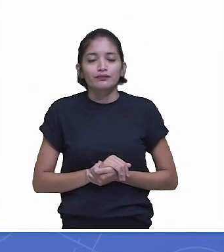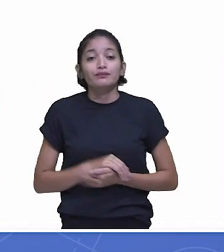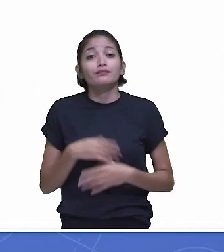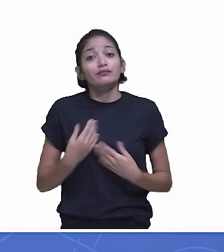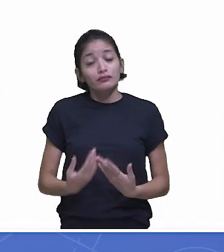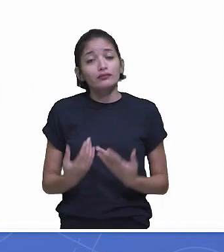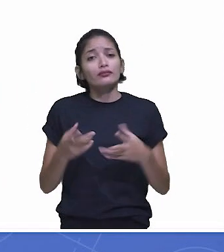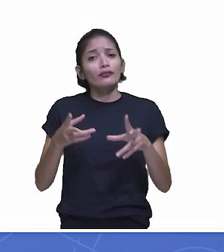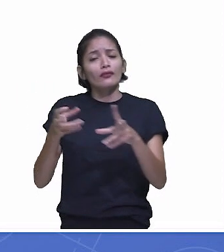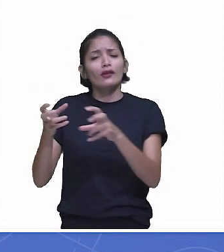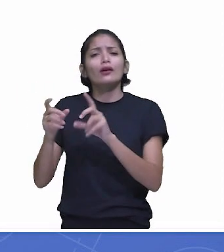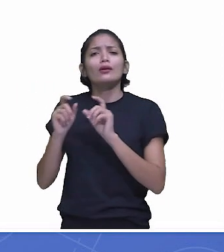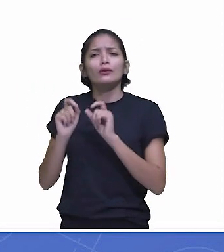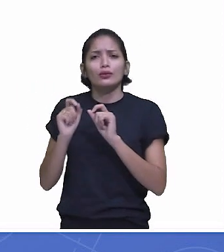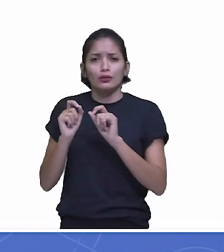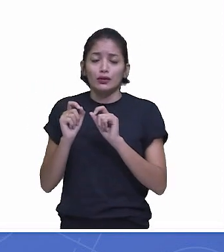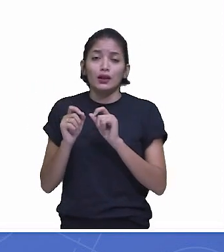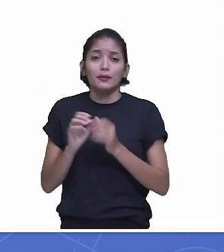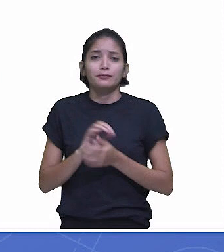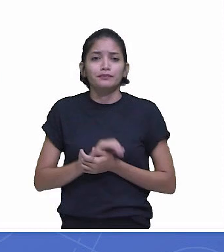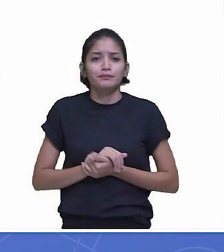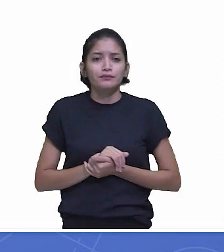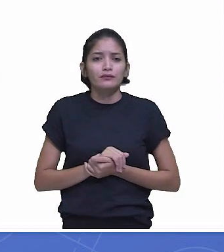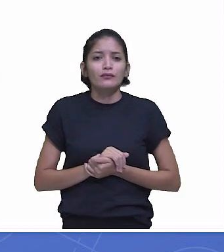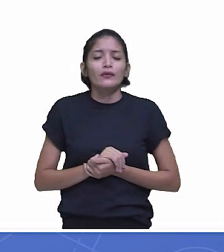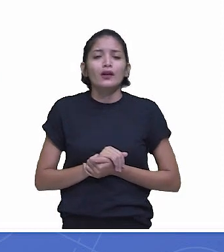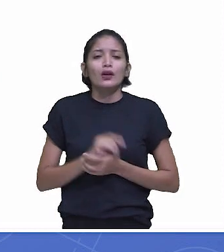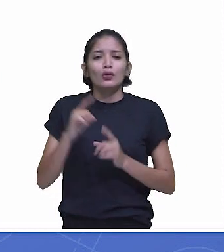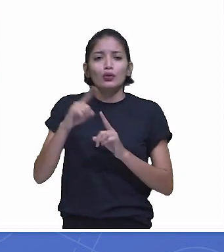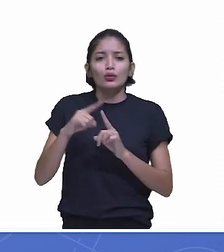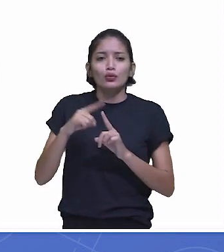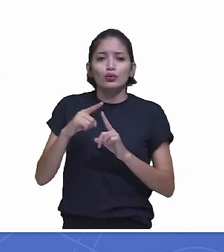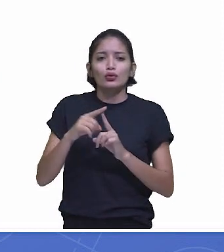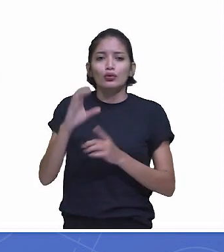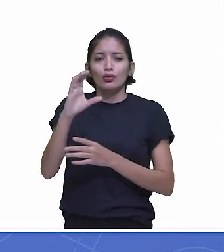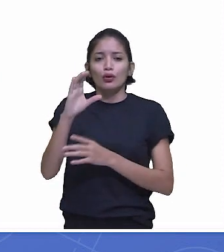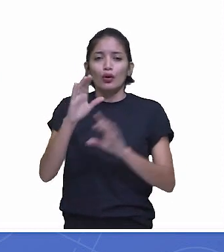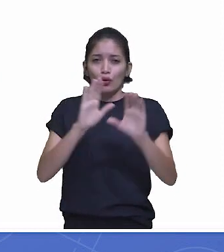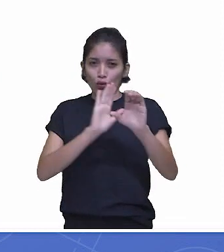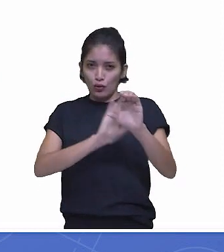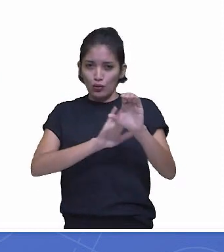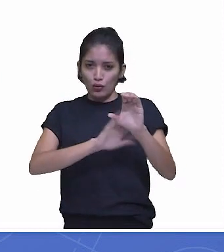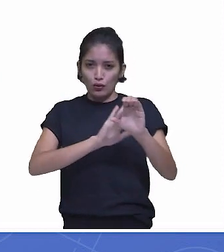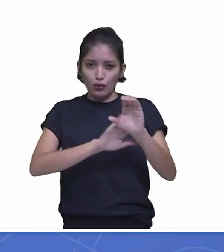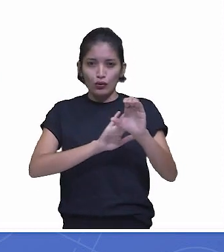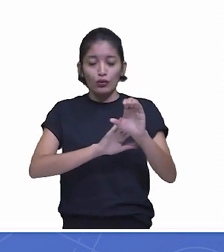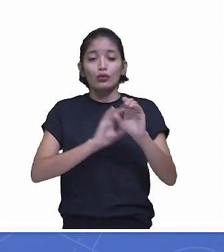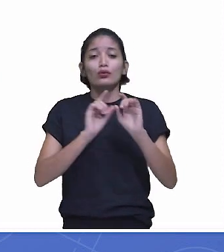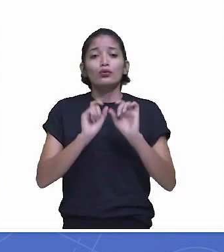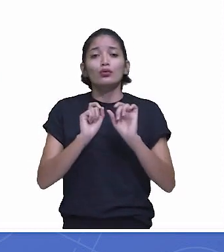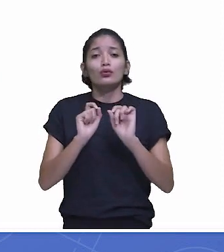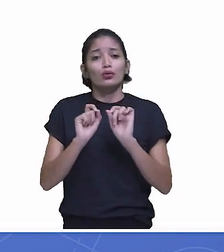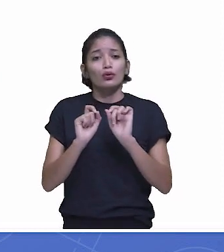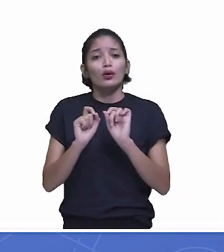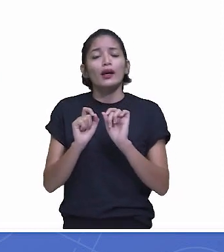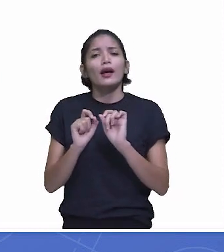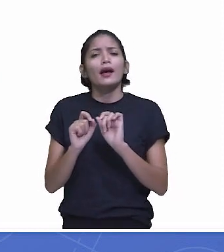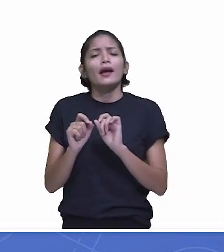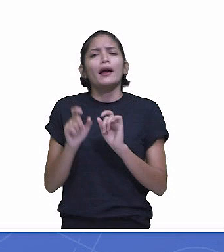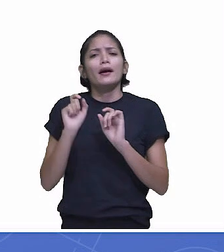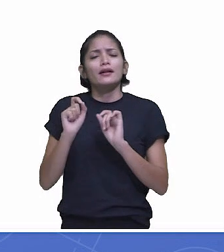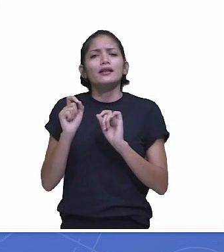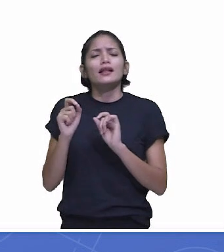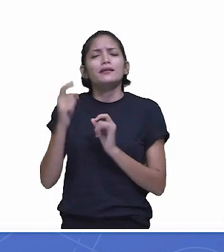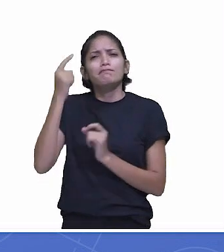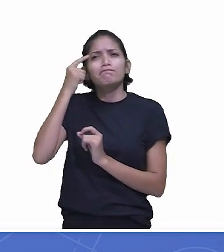percebam que quando falamos em função conativa, essa aqui, estamos falando daquela apelativa que tem a intenção